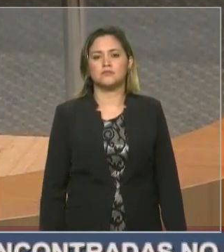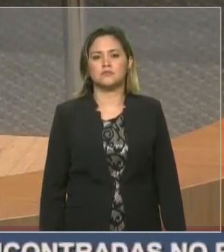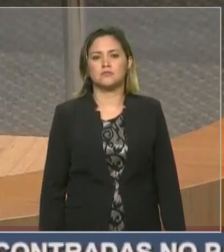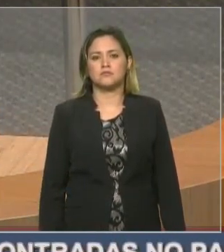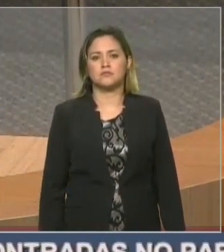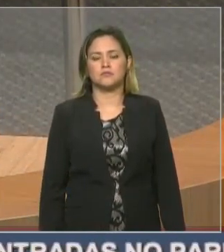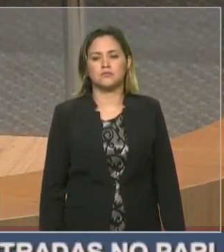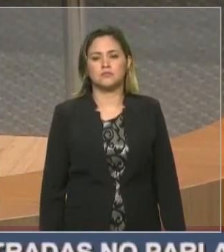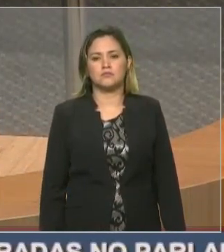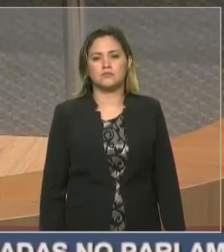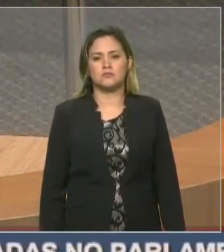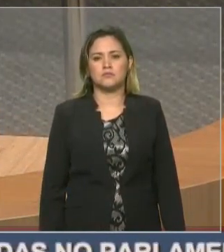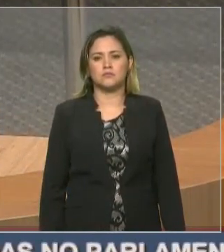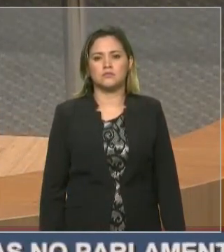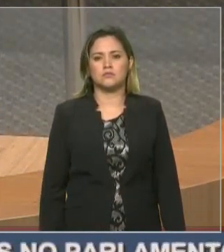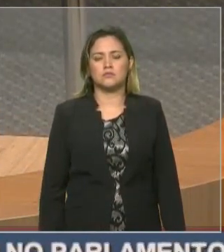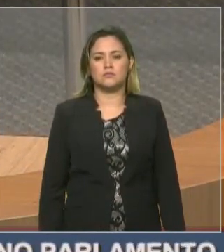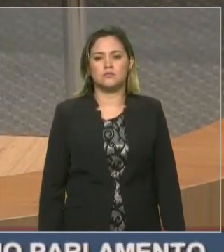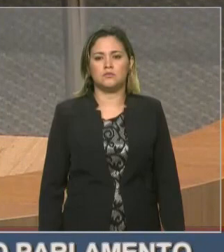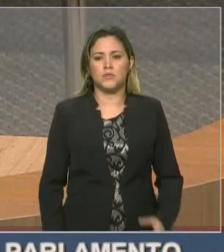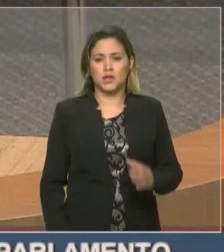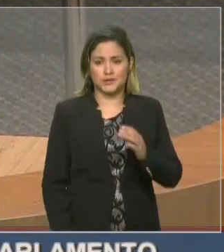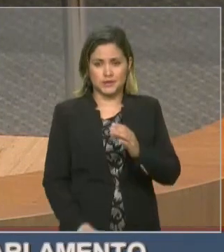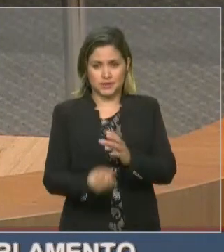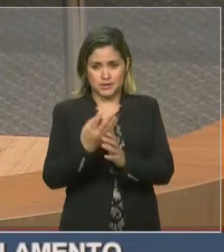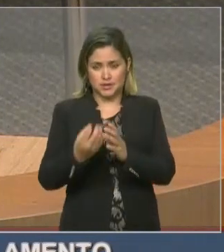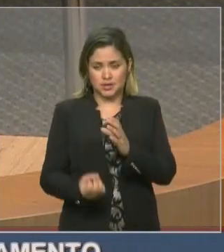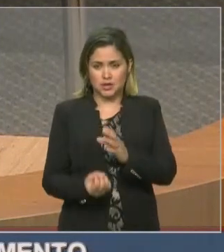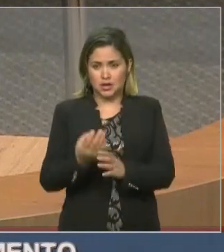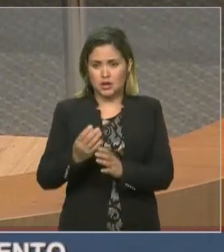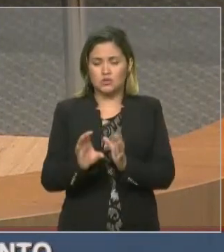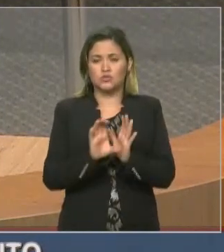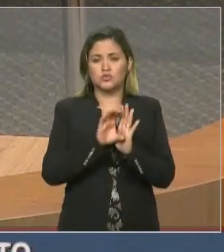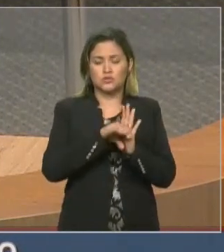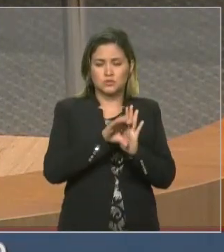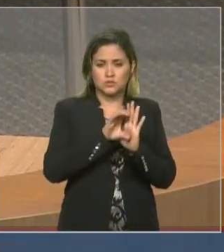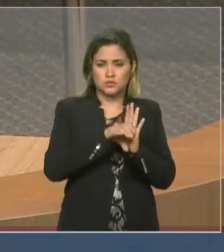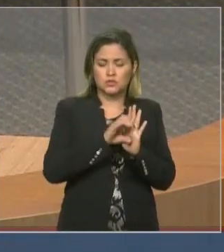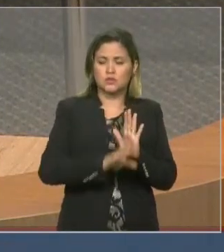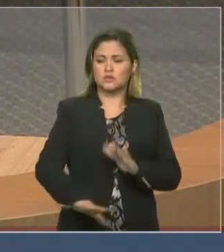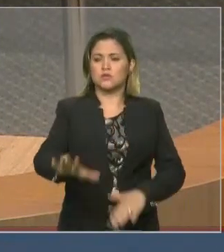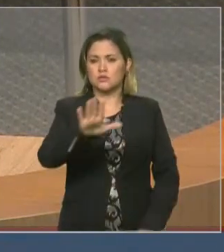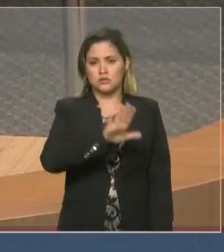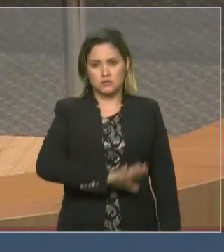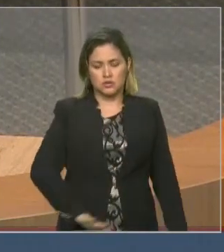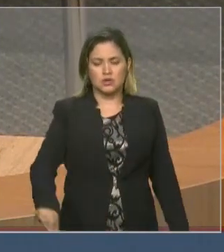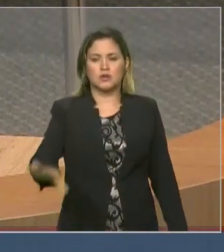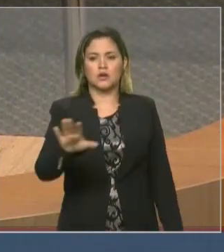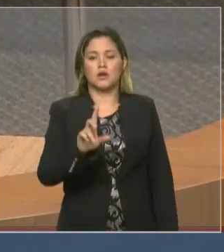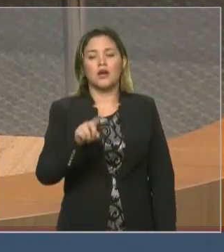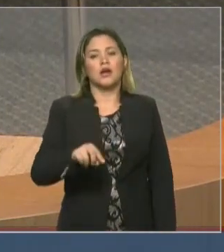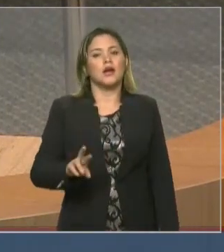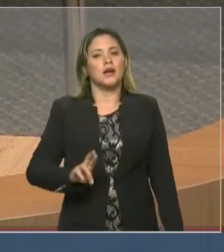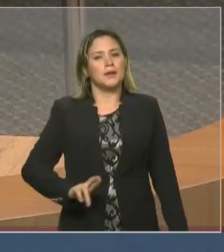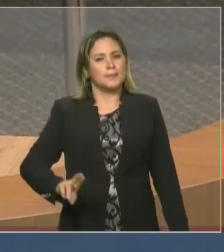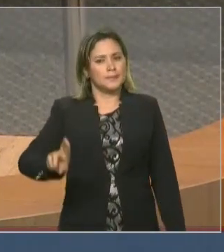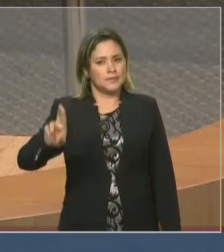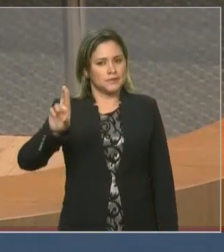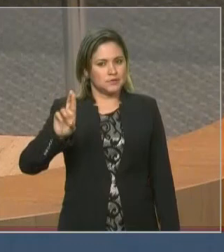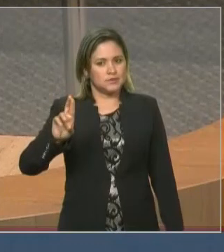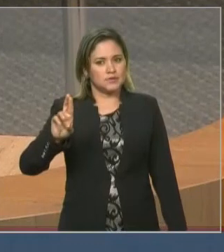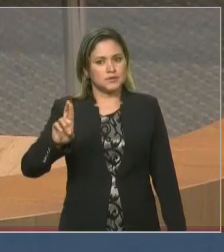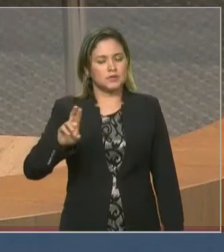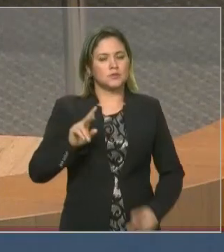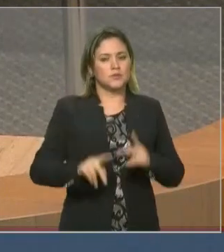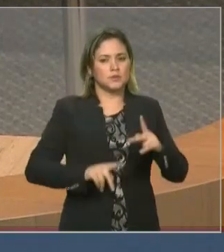criaram uns conselhos gerais, eram os representantes. Conselhos